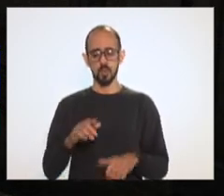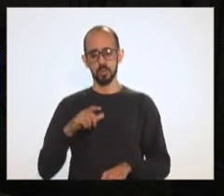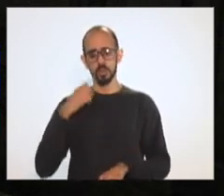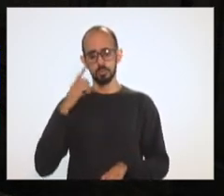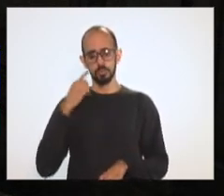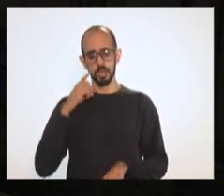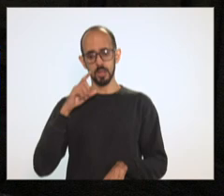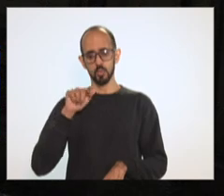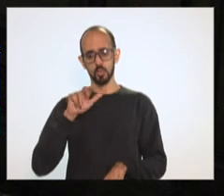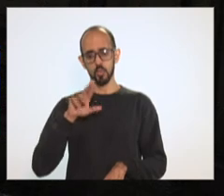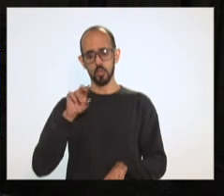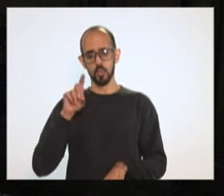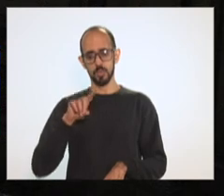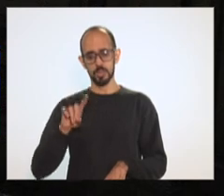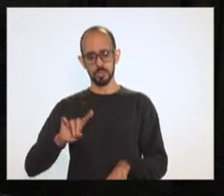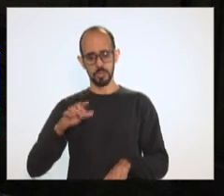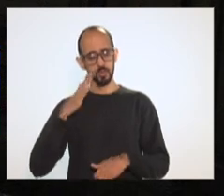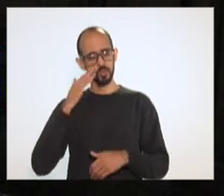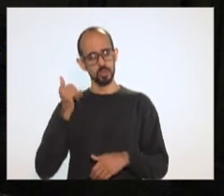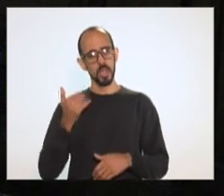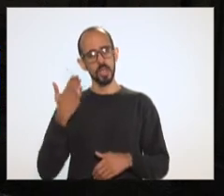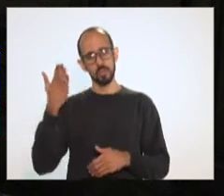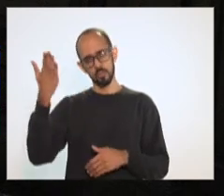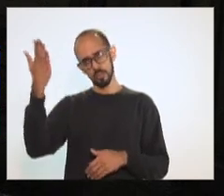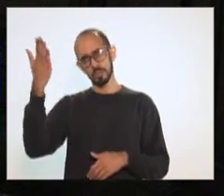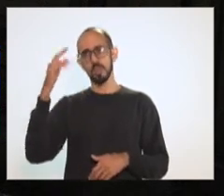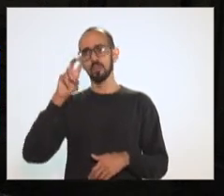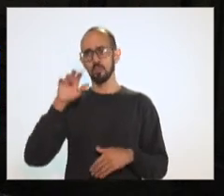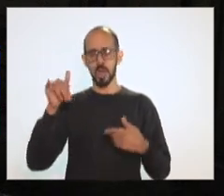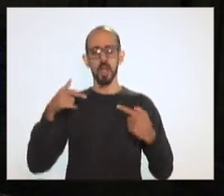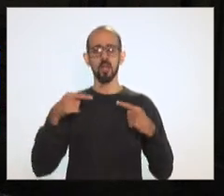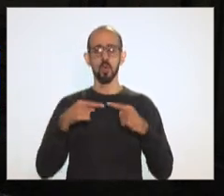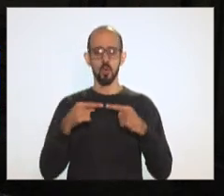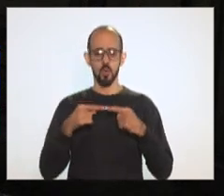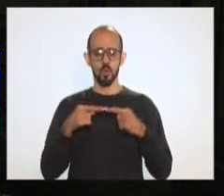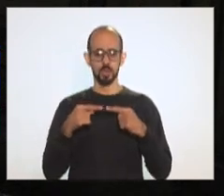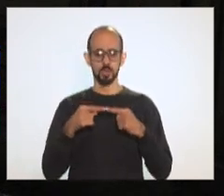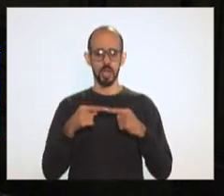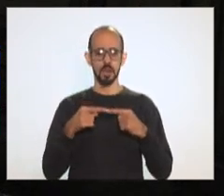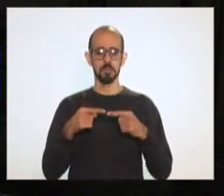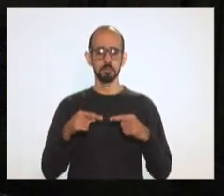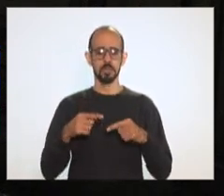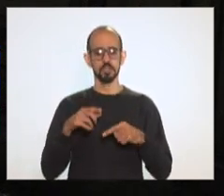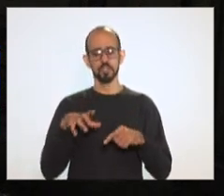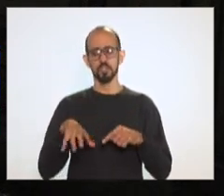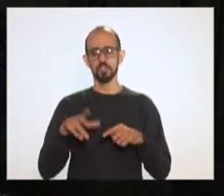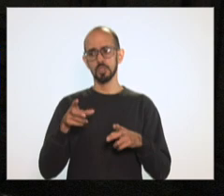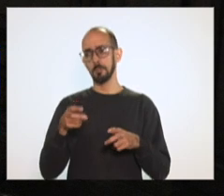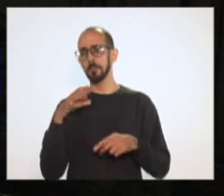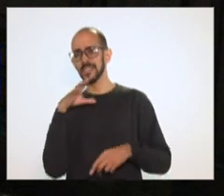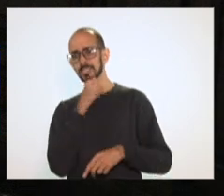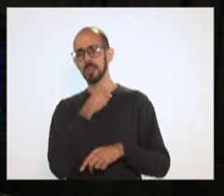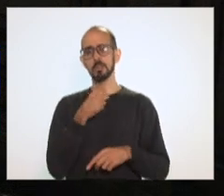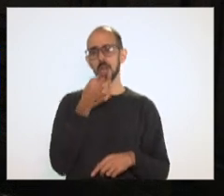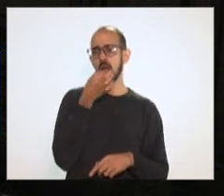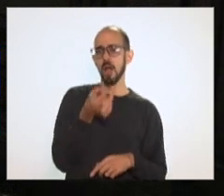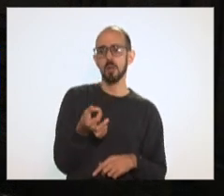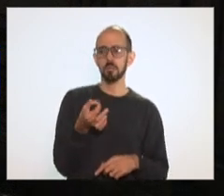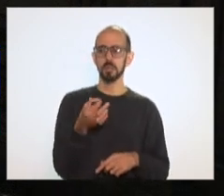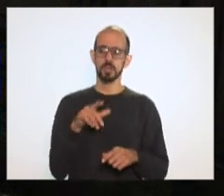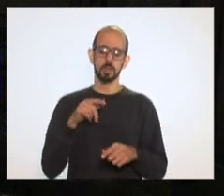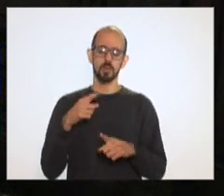Paulo eu sei que vossa excelência vai concordar com isso para a gente estar ouvindo enriquecer mais esse debate dado a